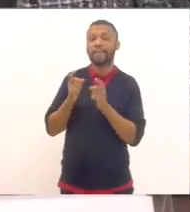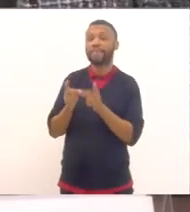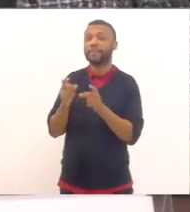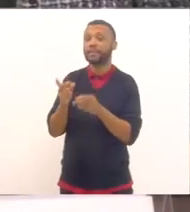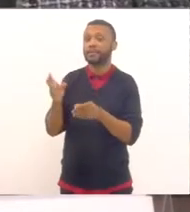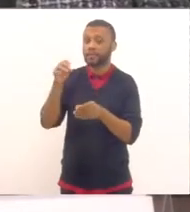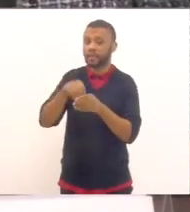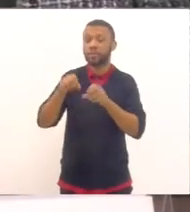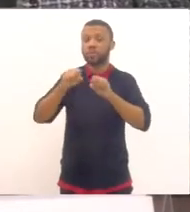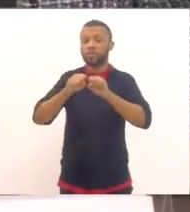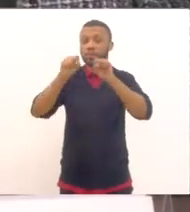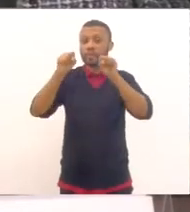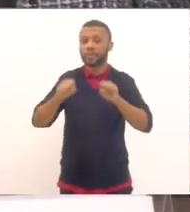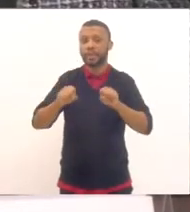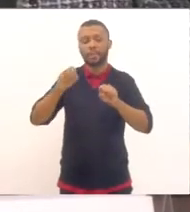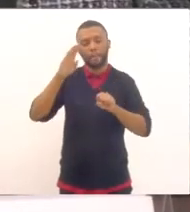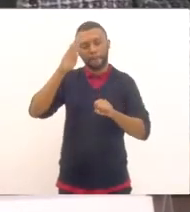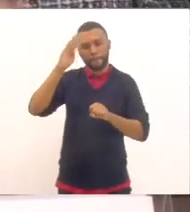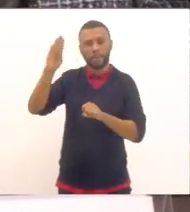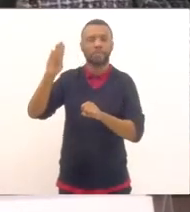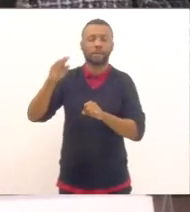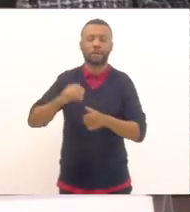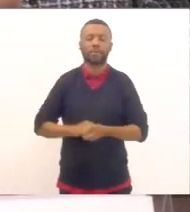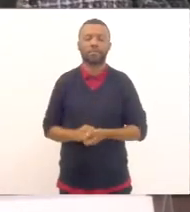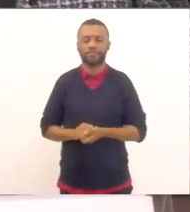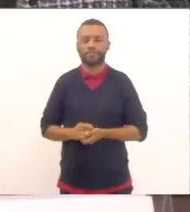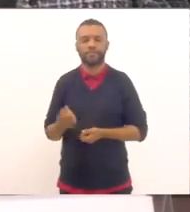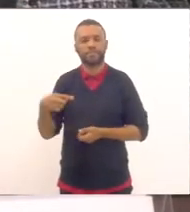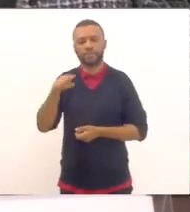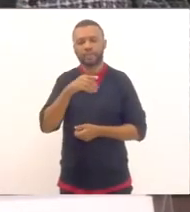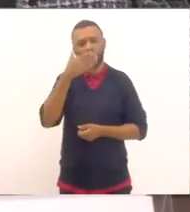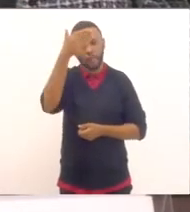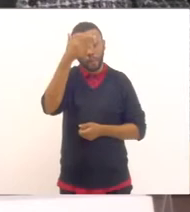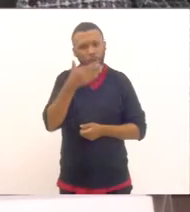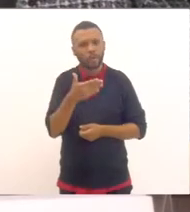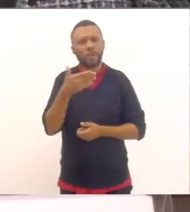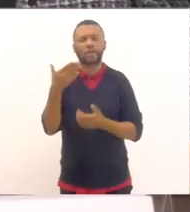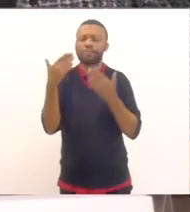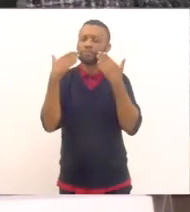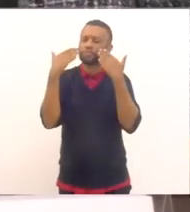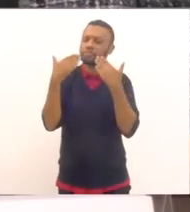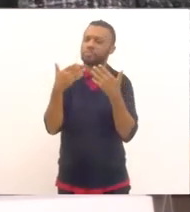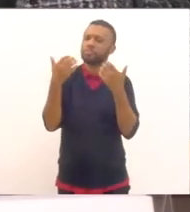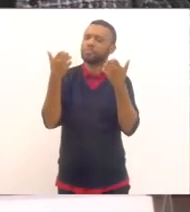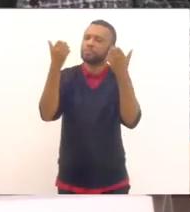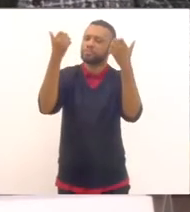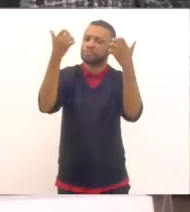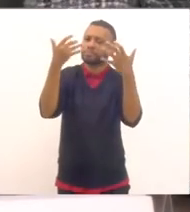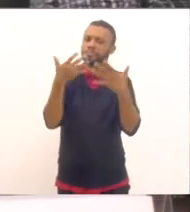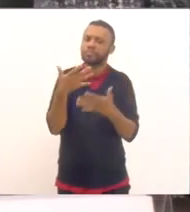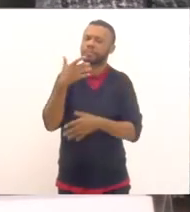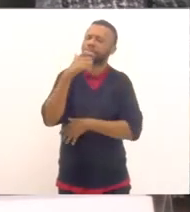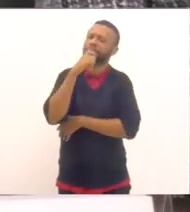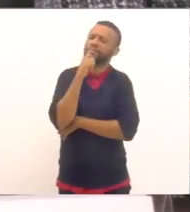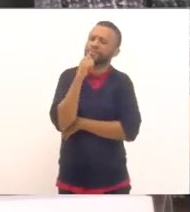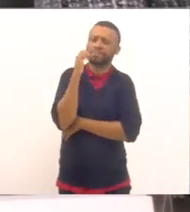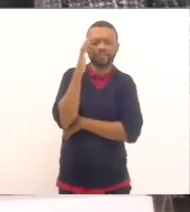Então eu acho que e o short mostraram isso e eu fiquei aqui imaginando